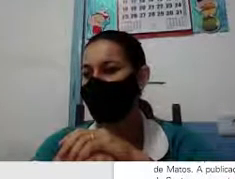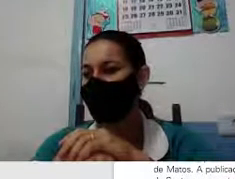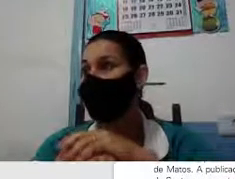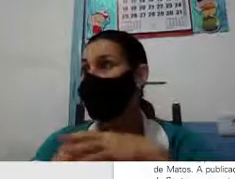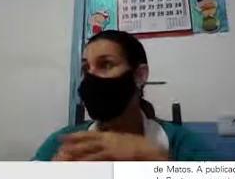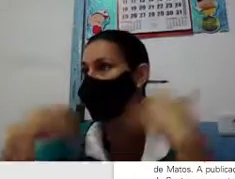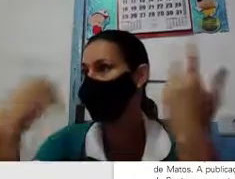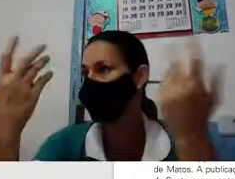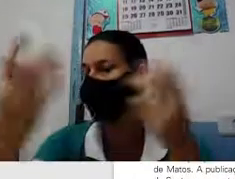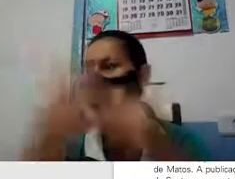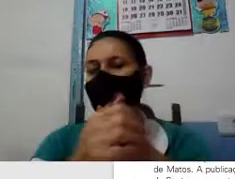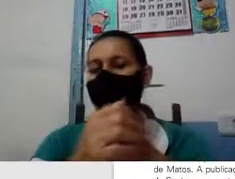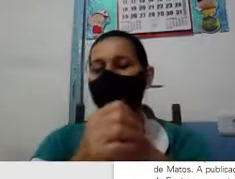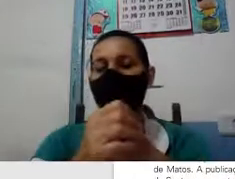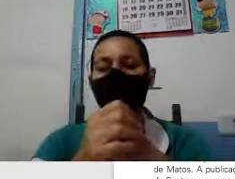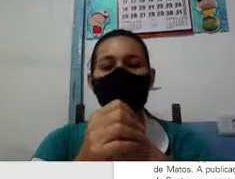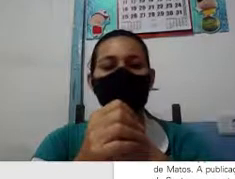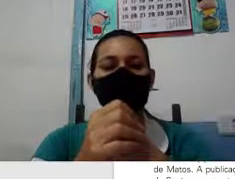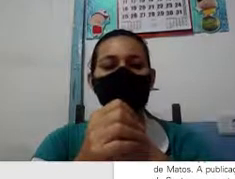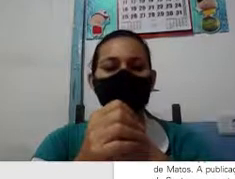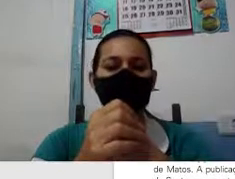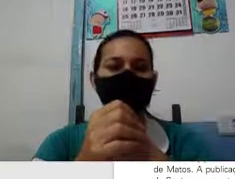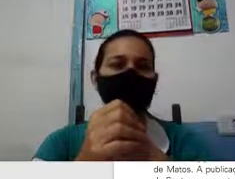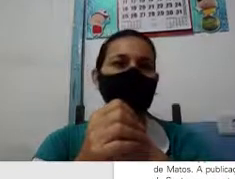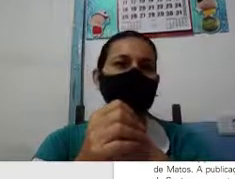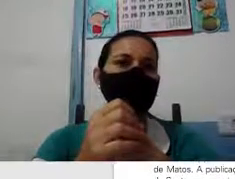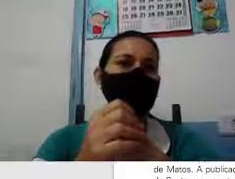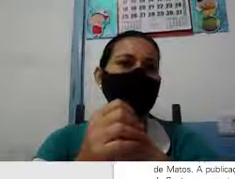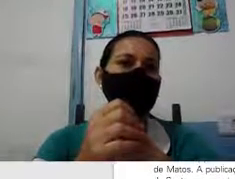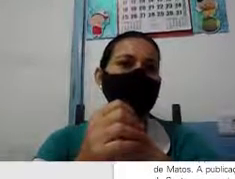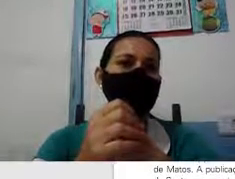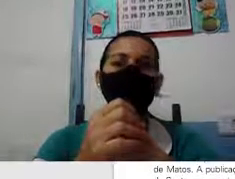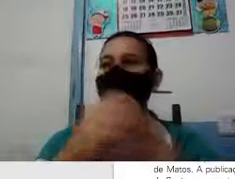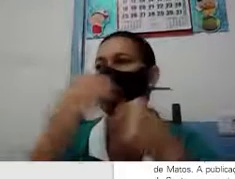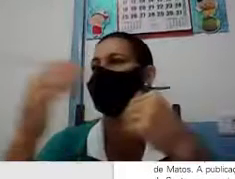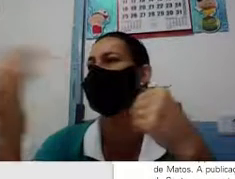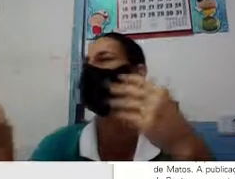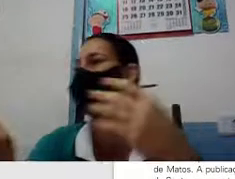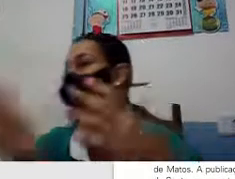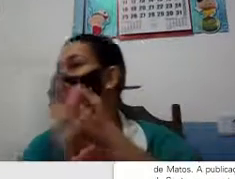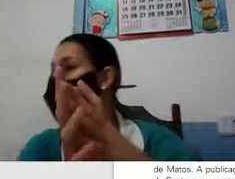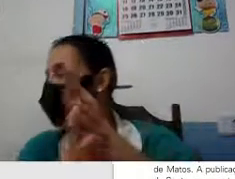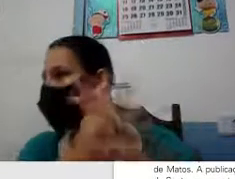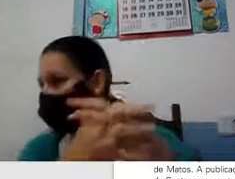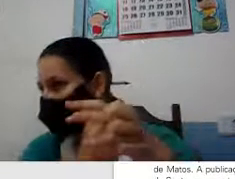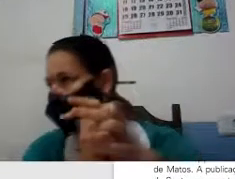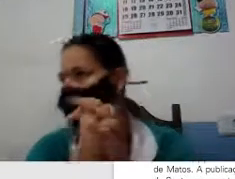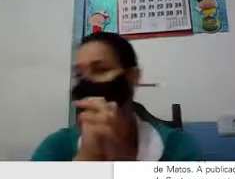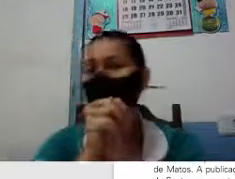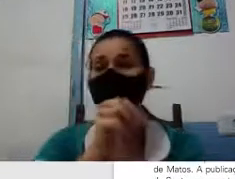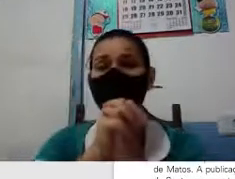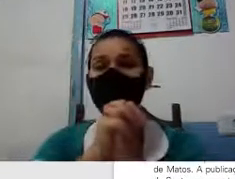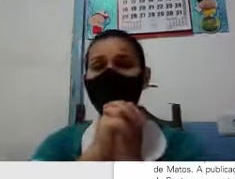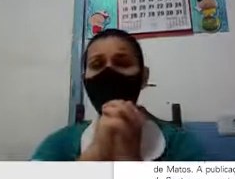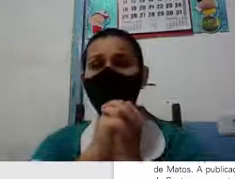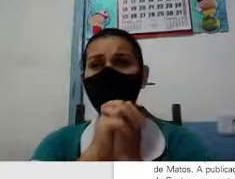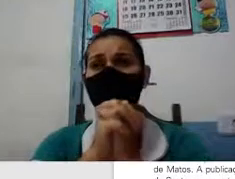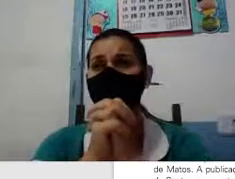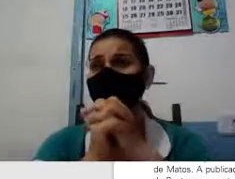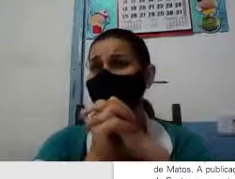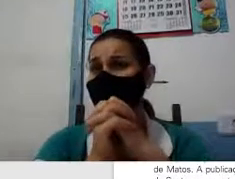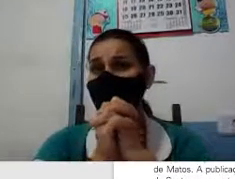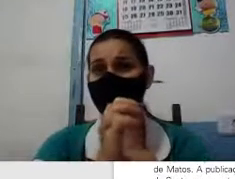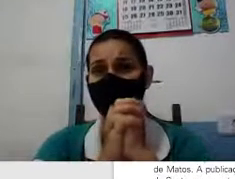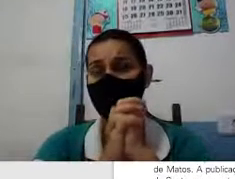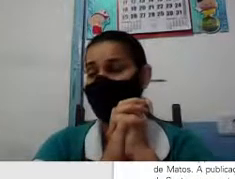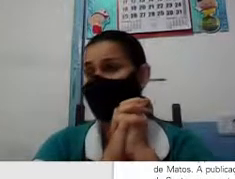para serem lindas. Então, ali existiam nas suas decorações tinturas com fios de ouro, né? Então a